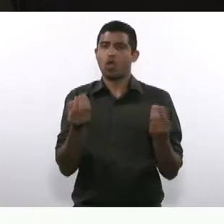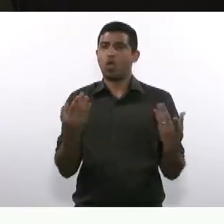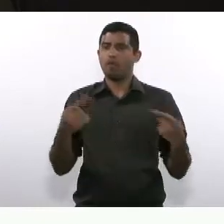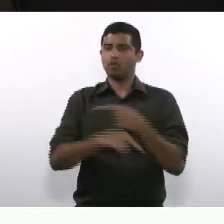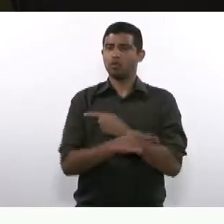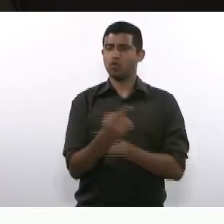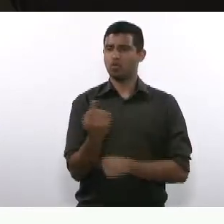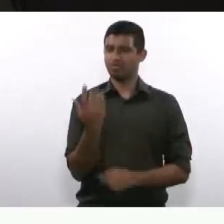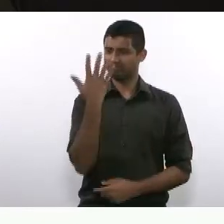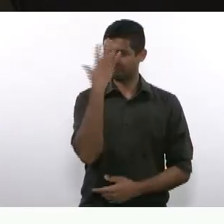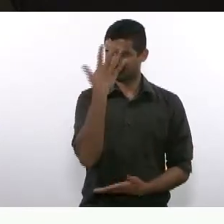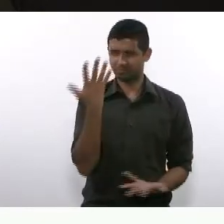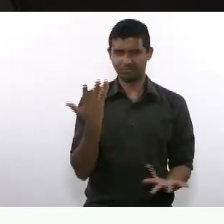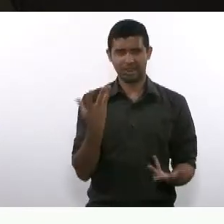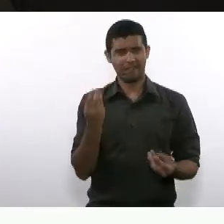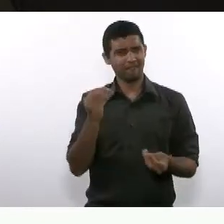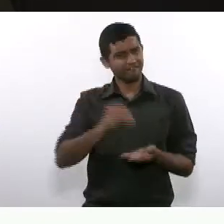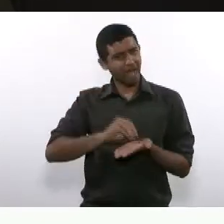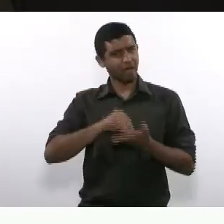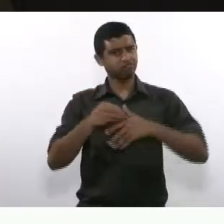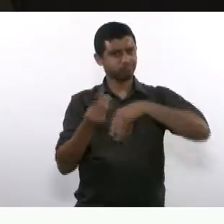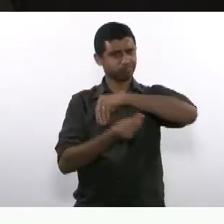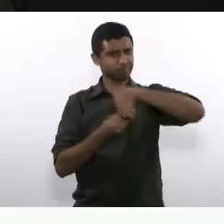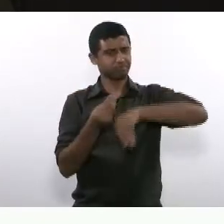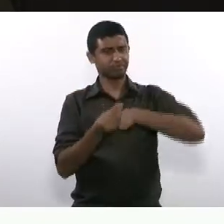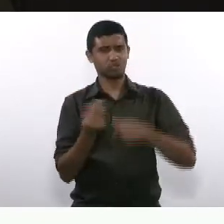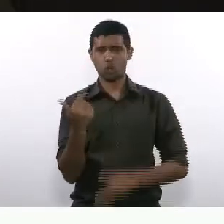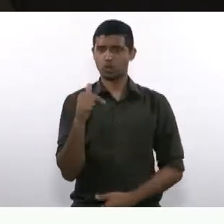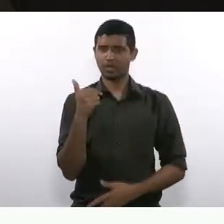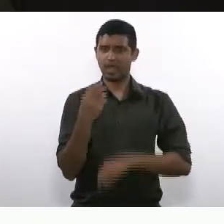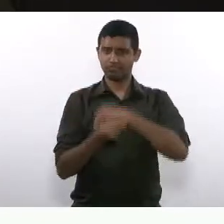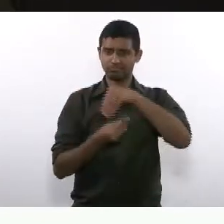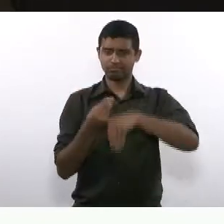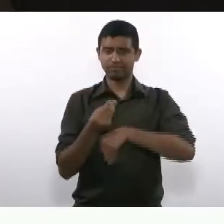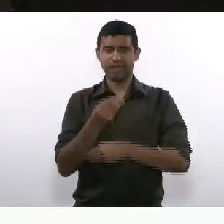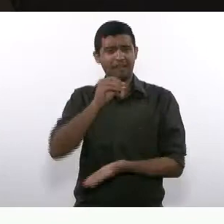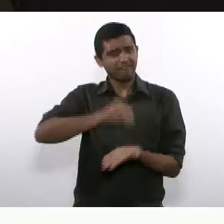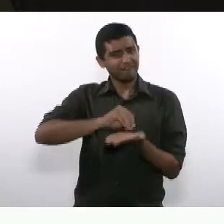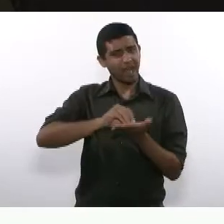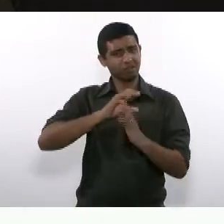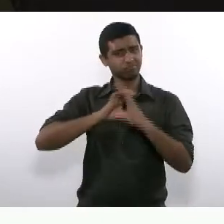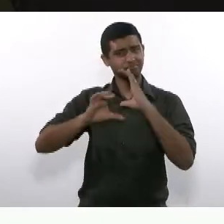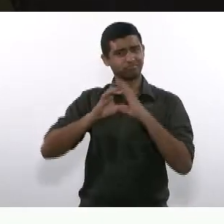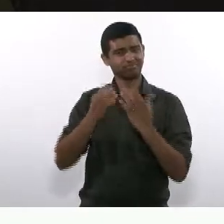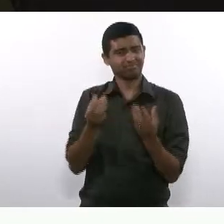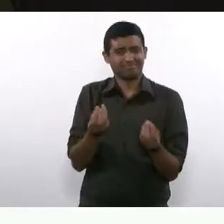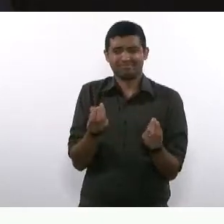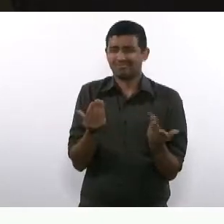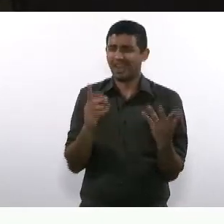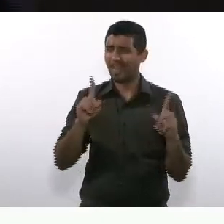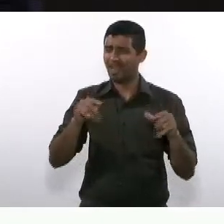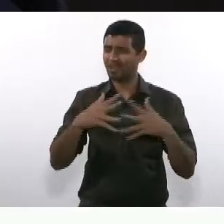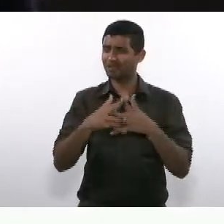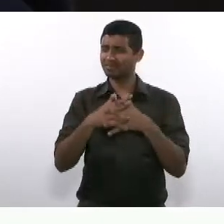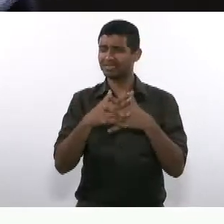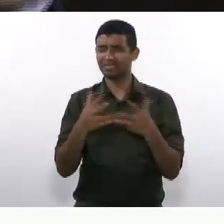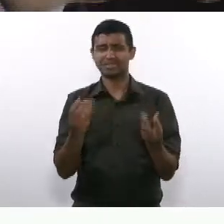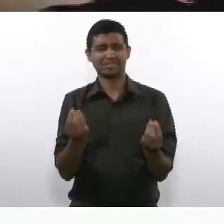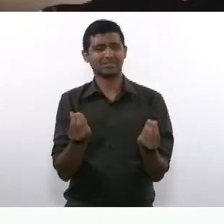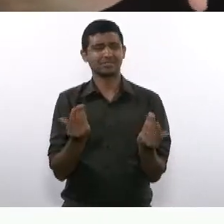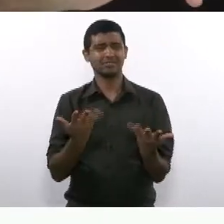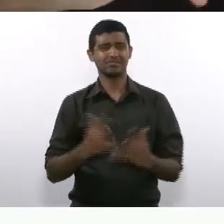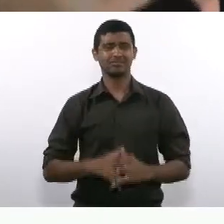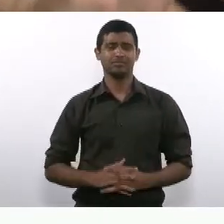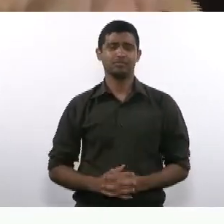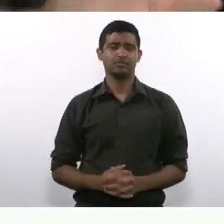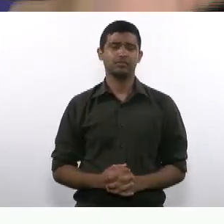uma integração, entendeu? Quer dizer, não existe integração, não existe diálogo, não existe nada. É um negócio complicado, aí fica